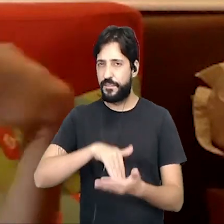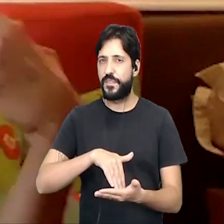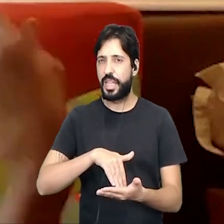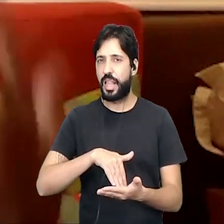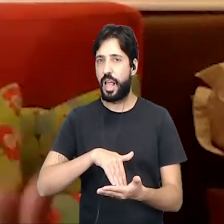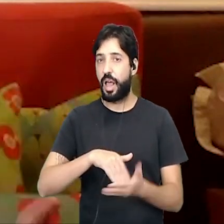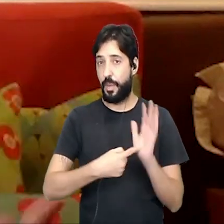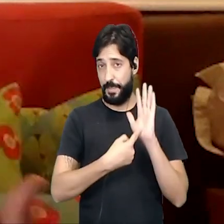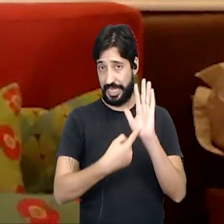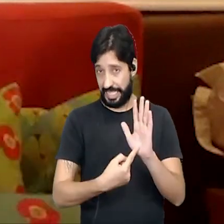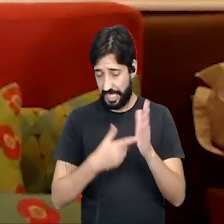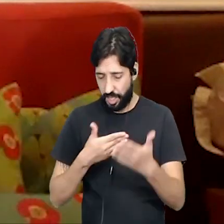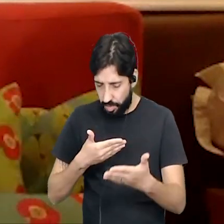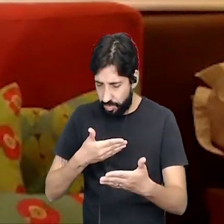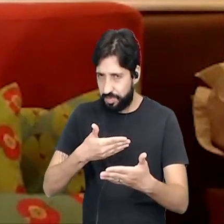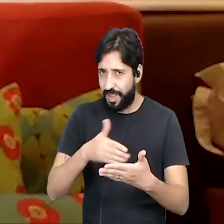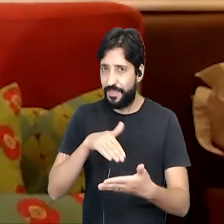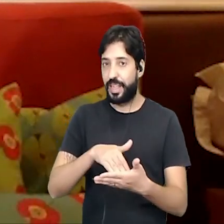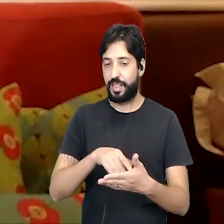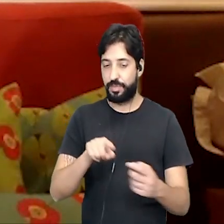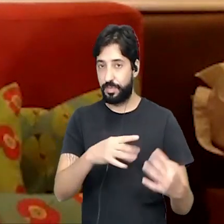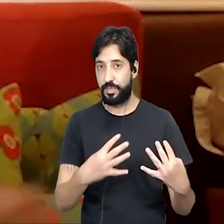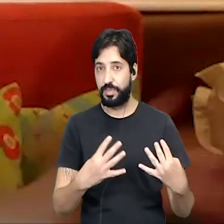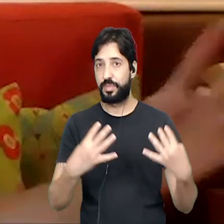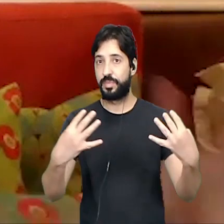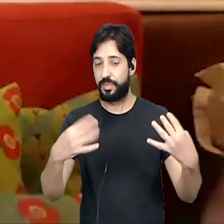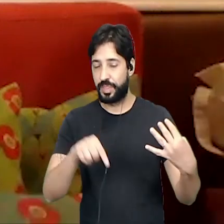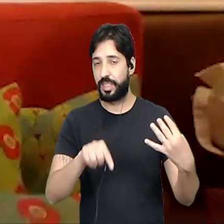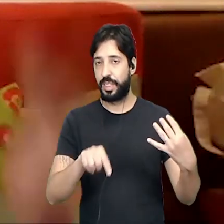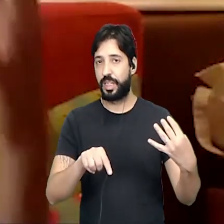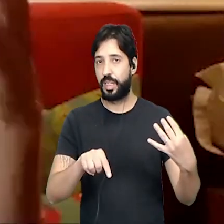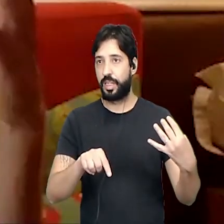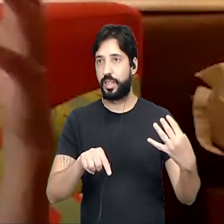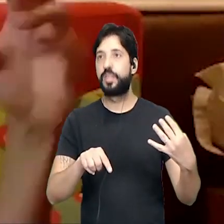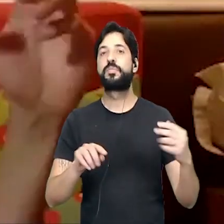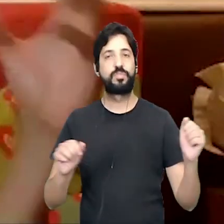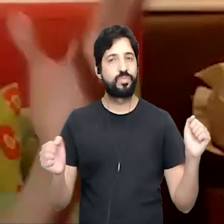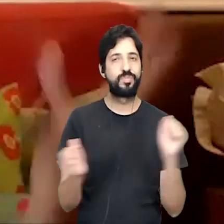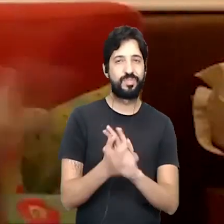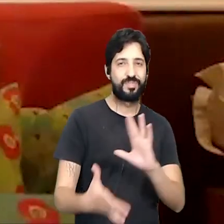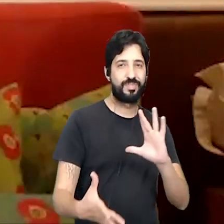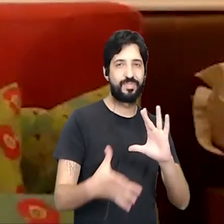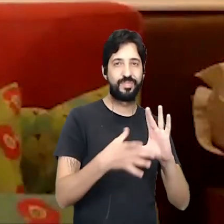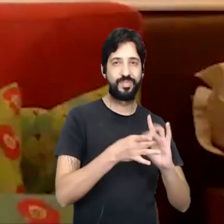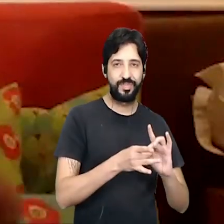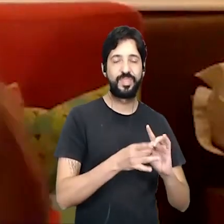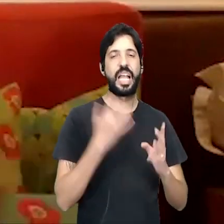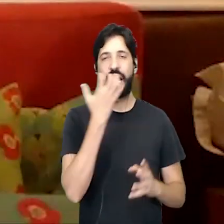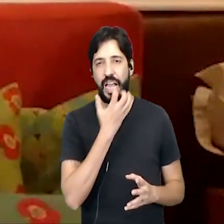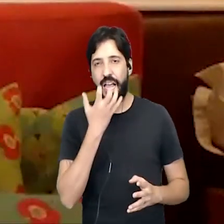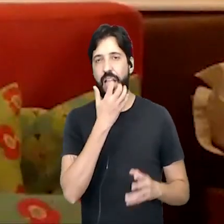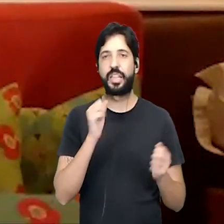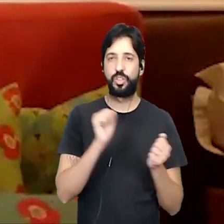que mais para o fim da apresentação, a plateia inteira comungou